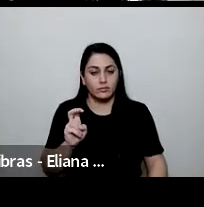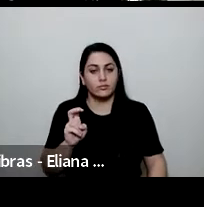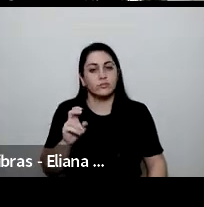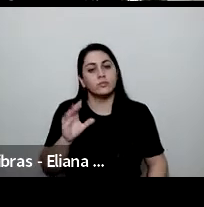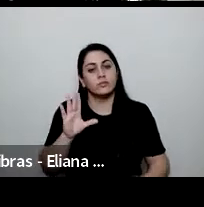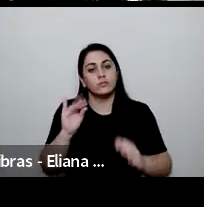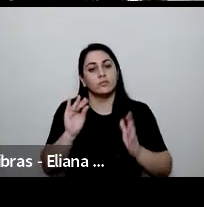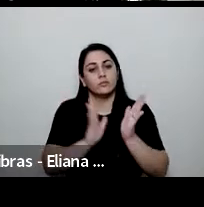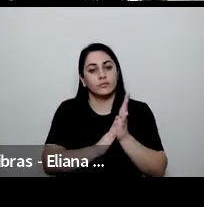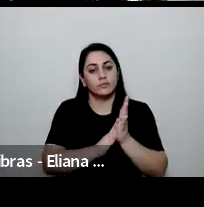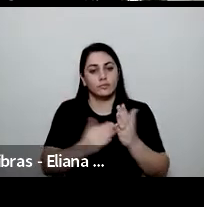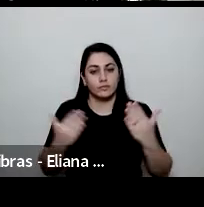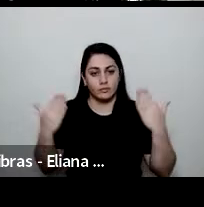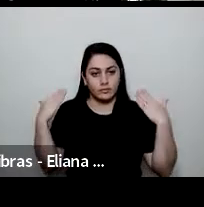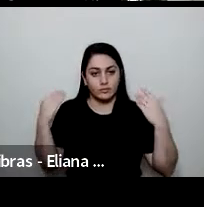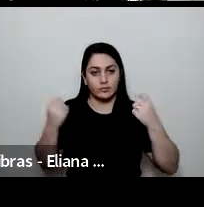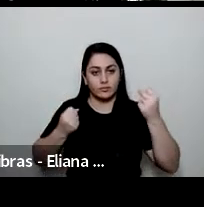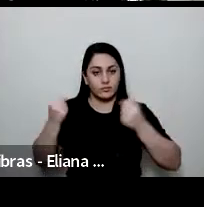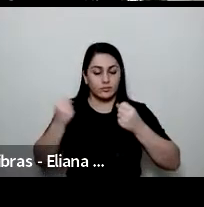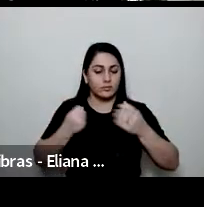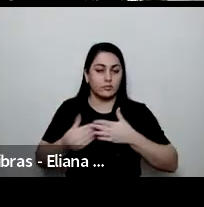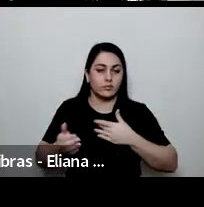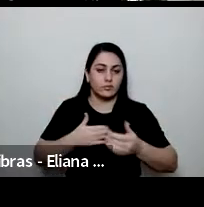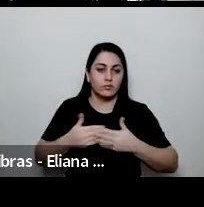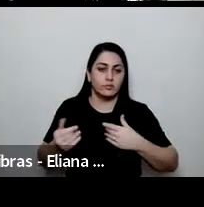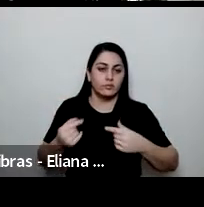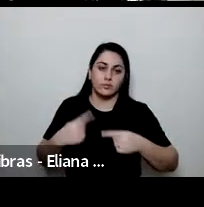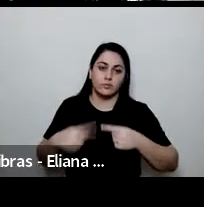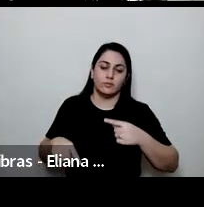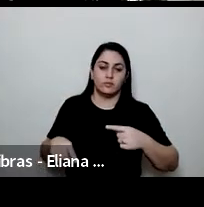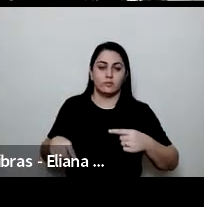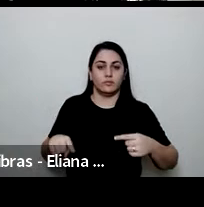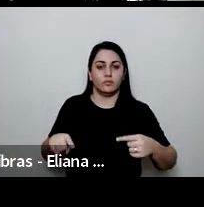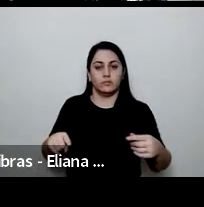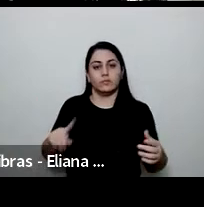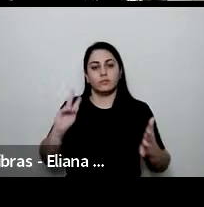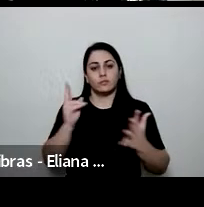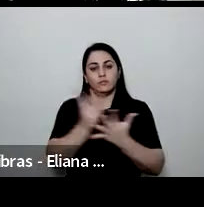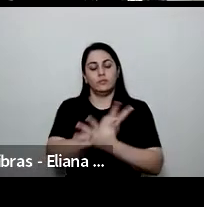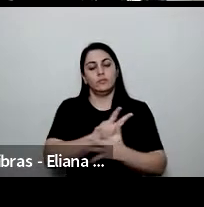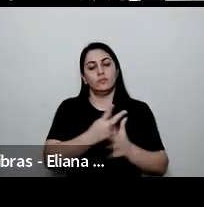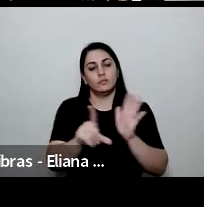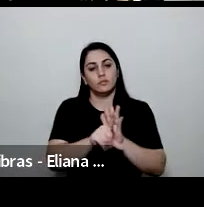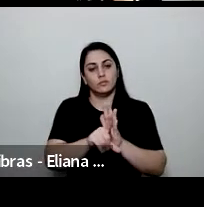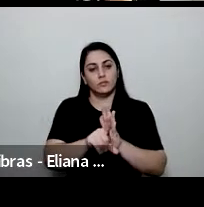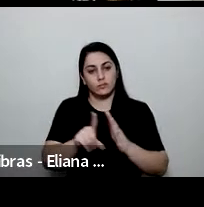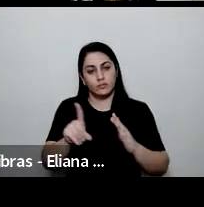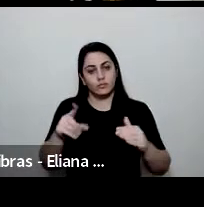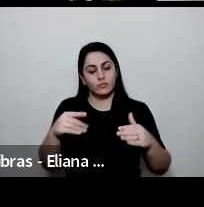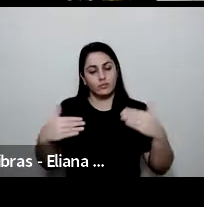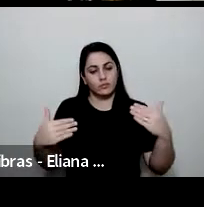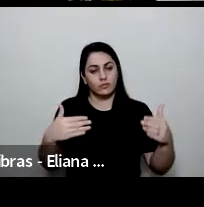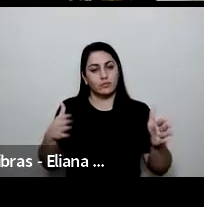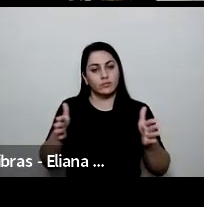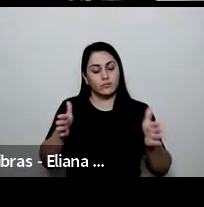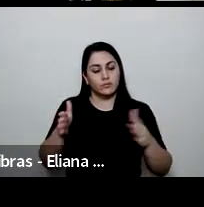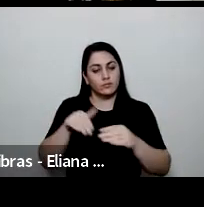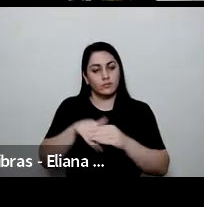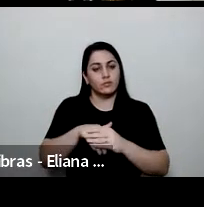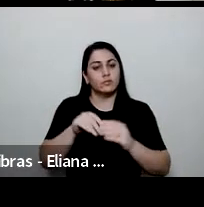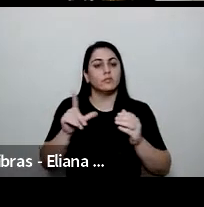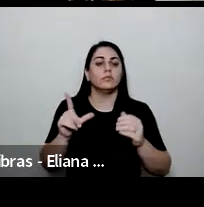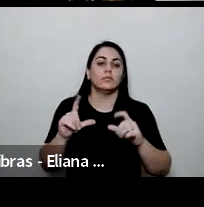adesivo para-brisa traseiro Qualquer veículo não implica em forma prescrita de propaganda eleitoral em curso permitida pelo parágrafo